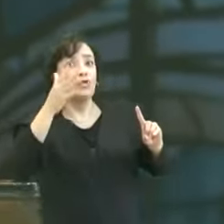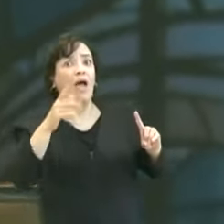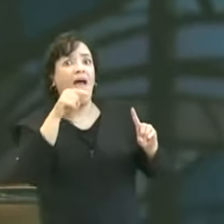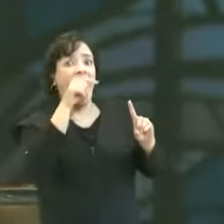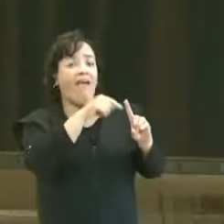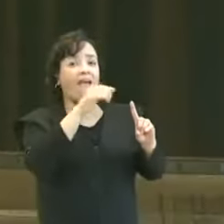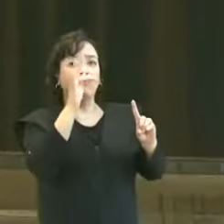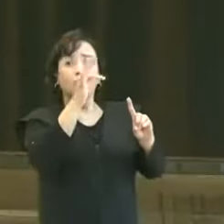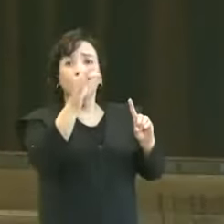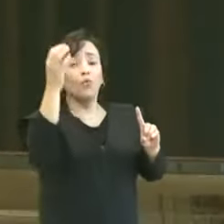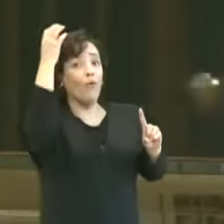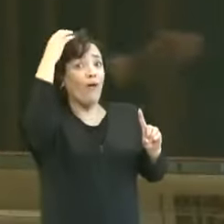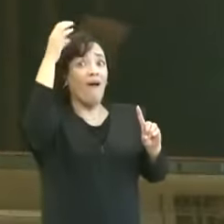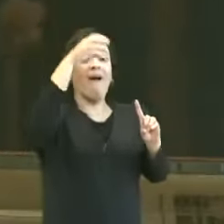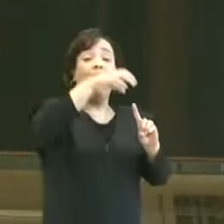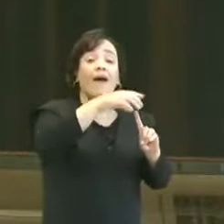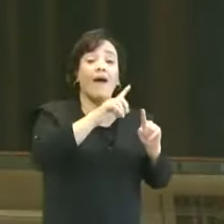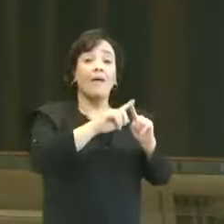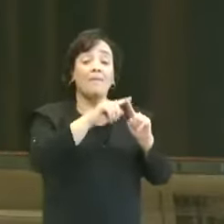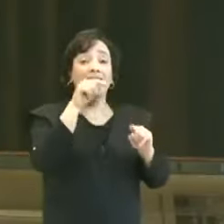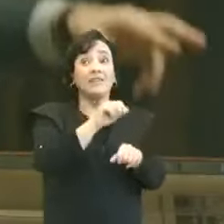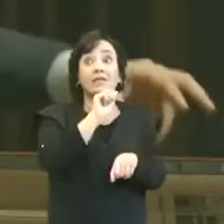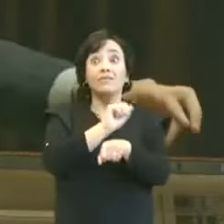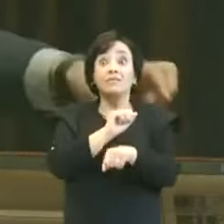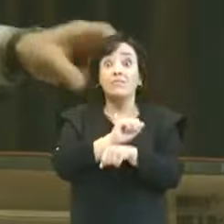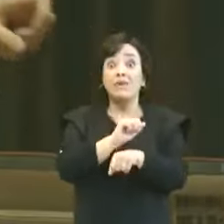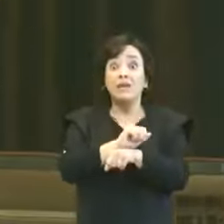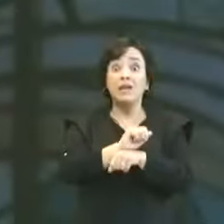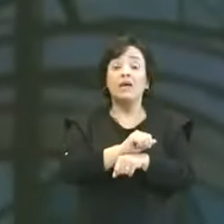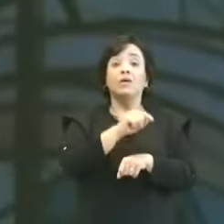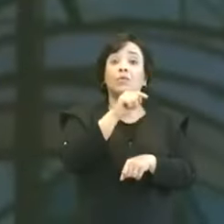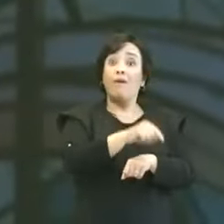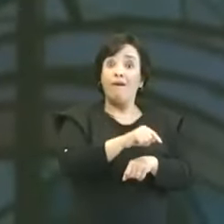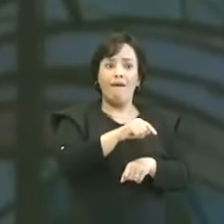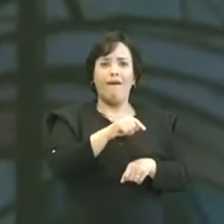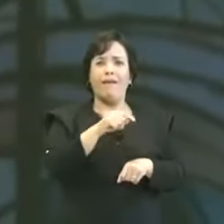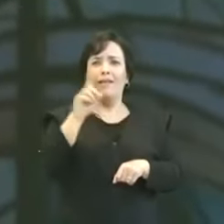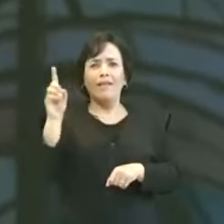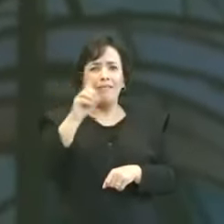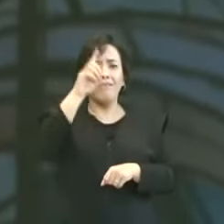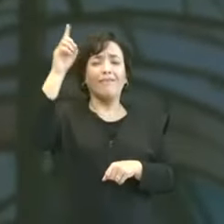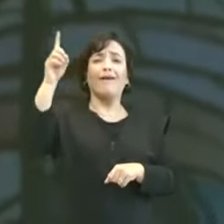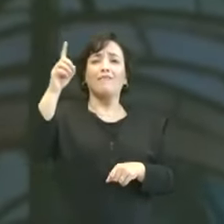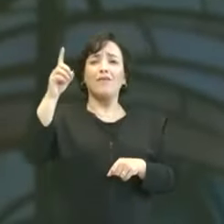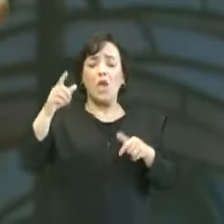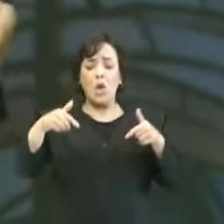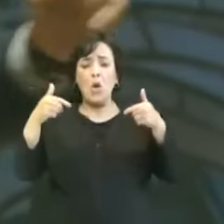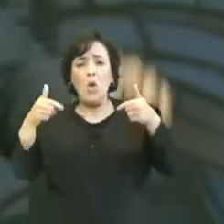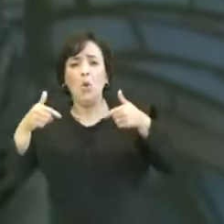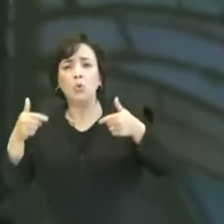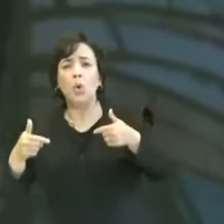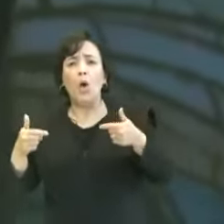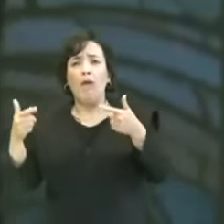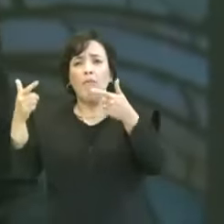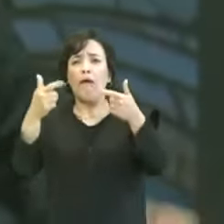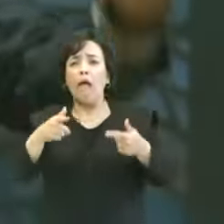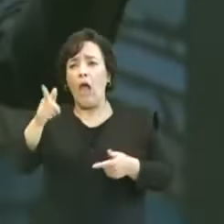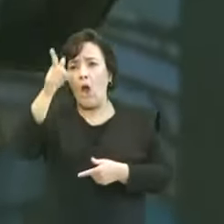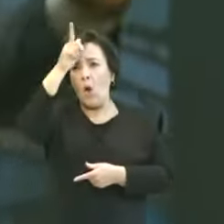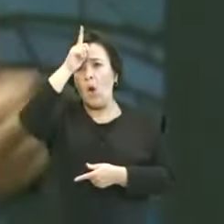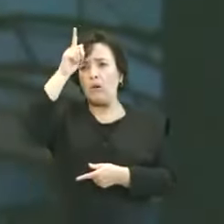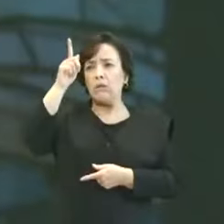coisas tremendas através da sua história. Ele viu gigantes caindo. Mas agora ele estava se escondendo em